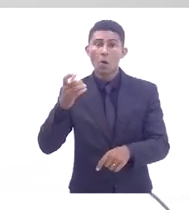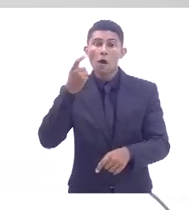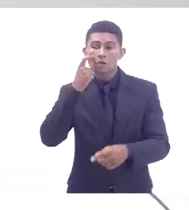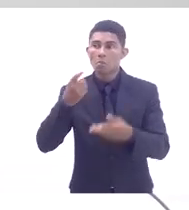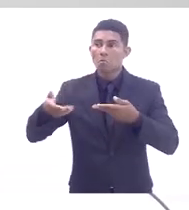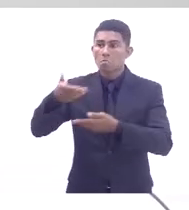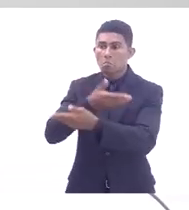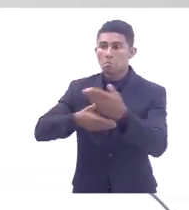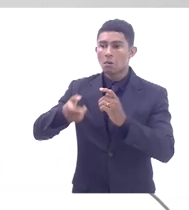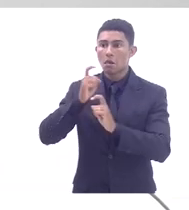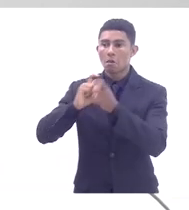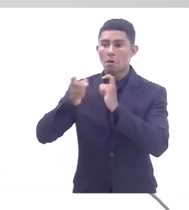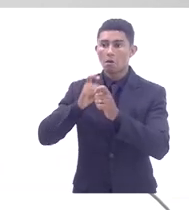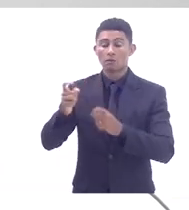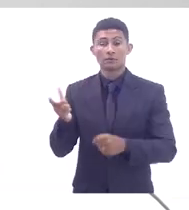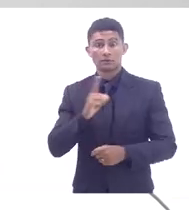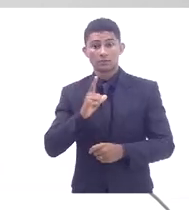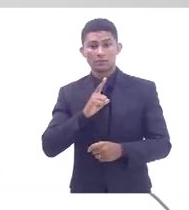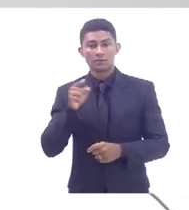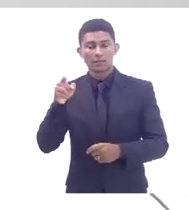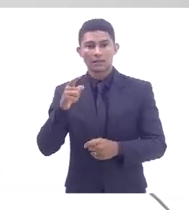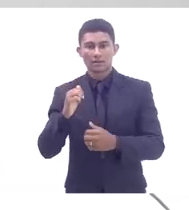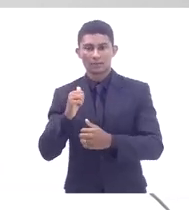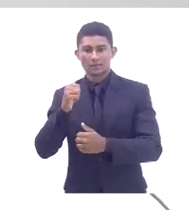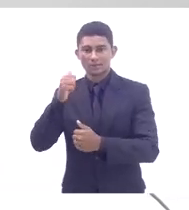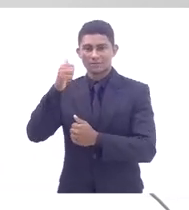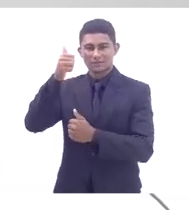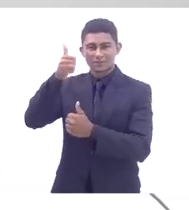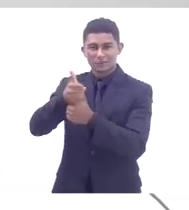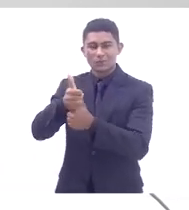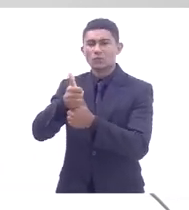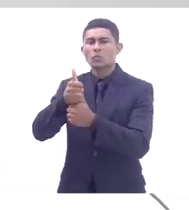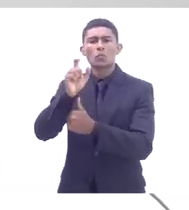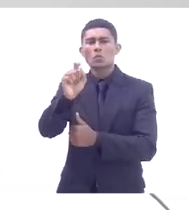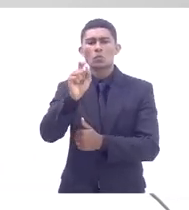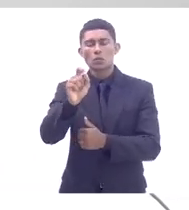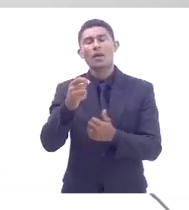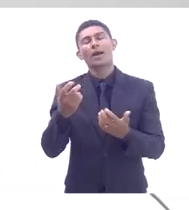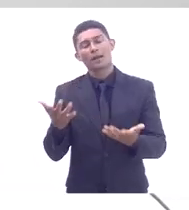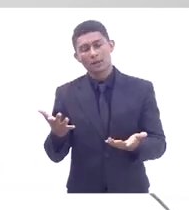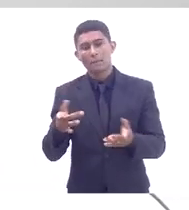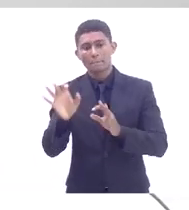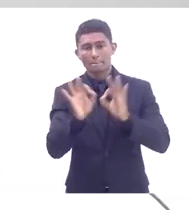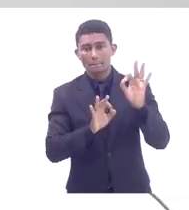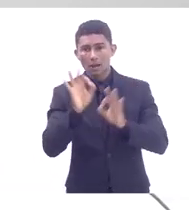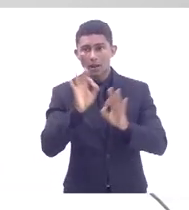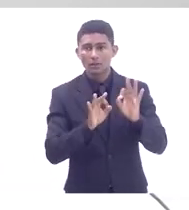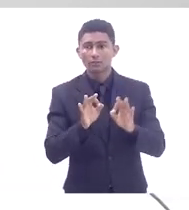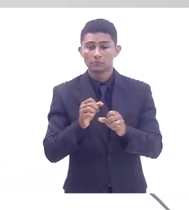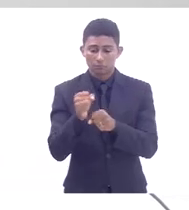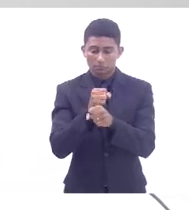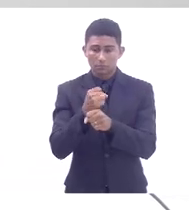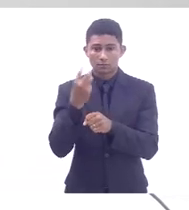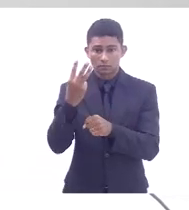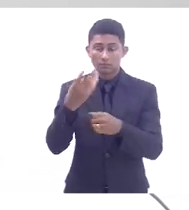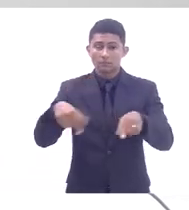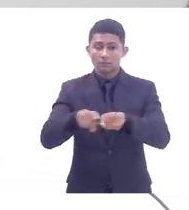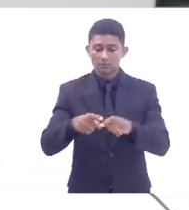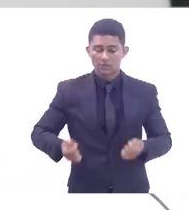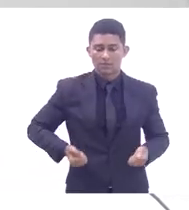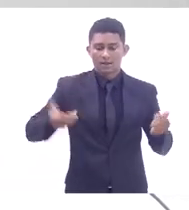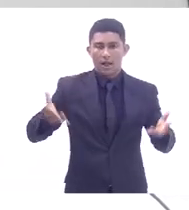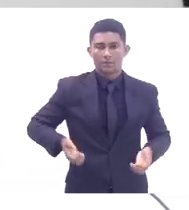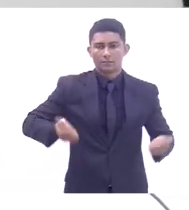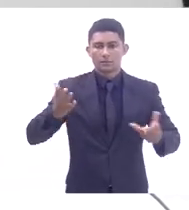pela procuradoria-geral da Fazenda Nacional em relação ao plano de recuperação fiscal do estado que são o triênio na questão do teto de gastos